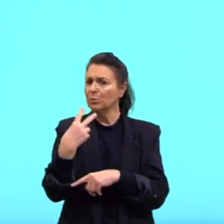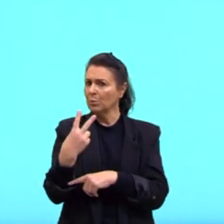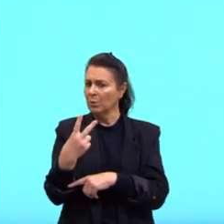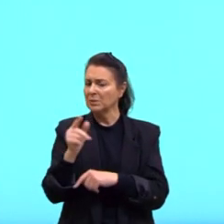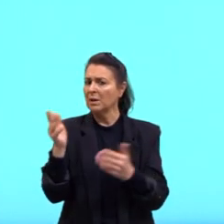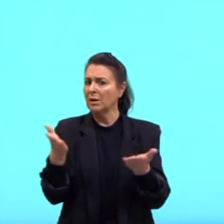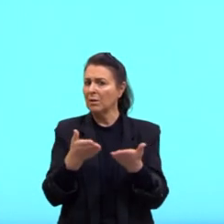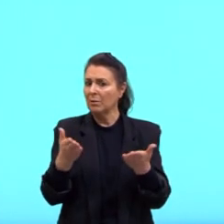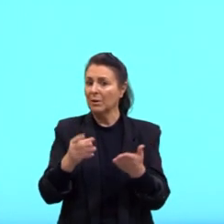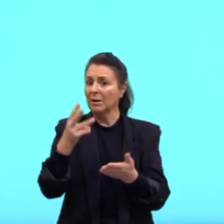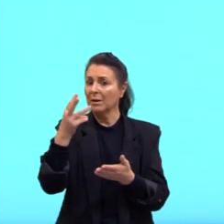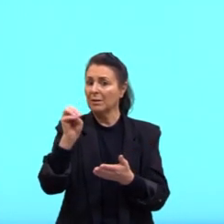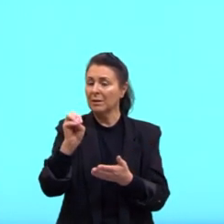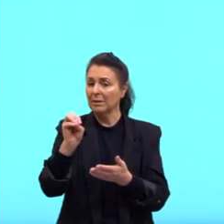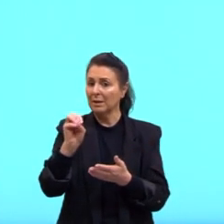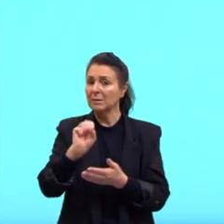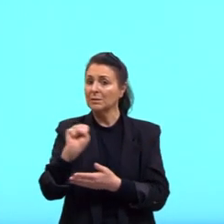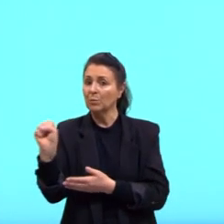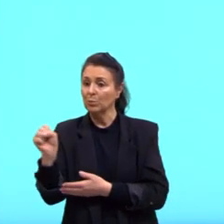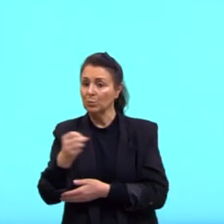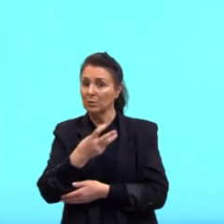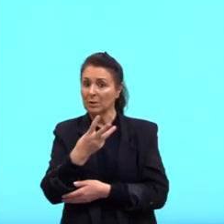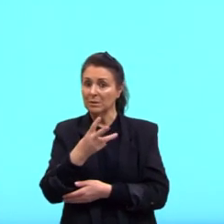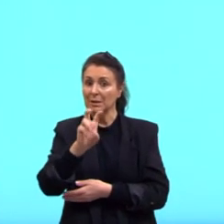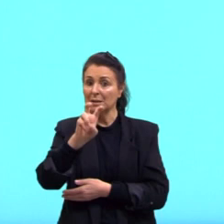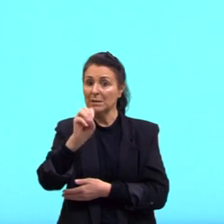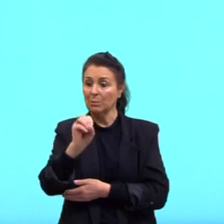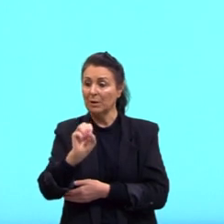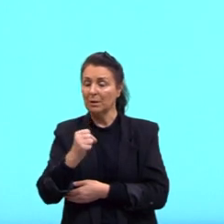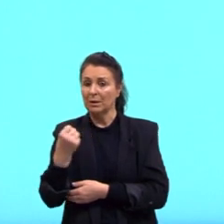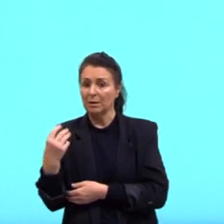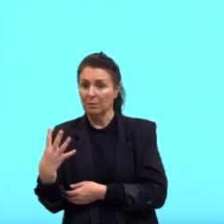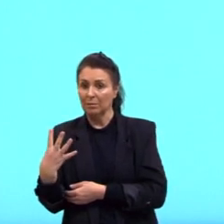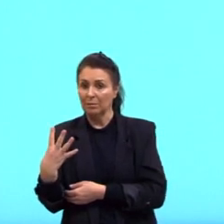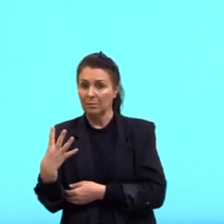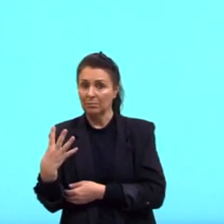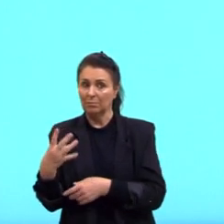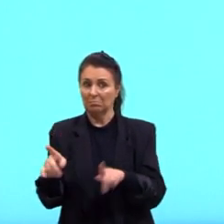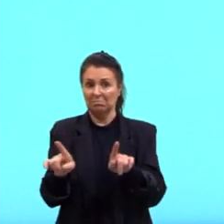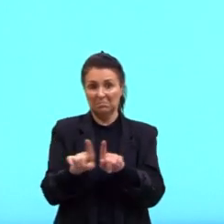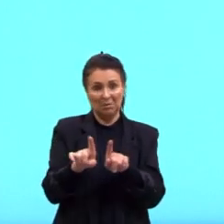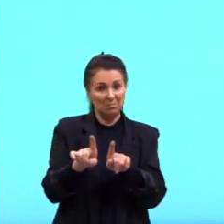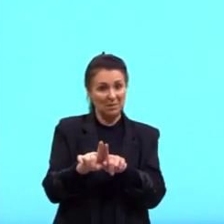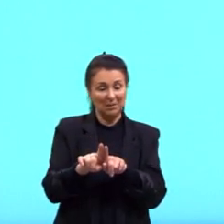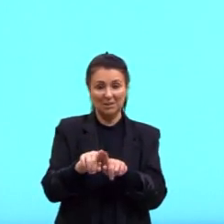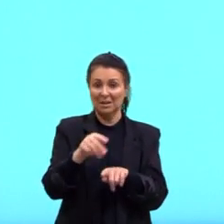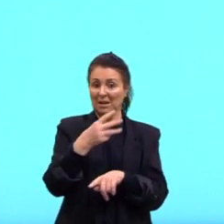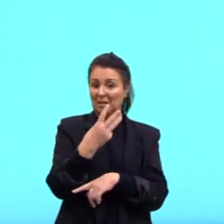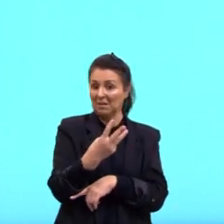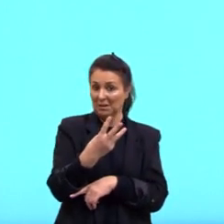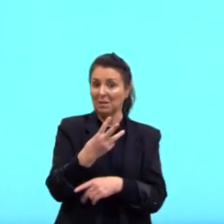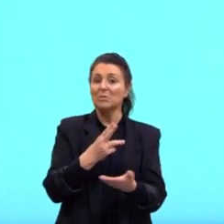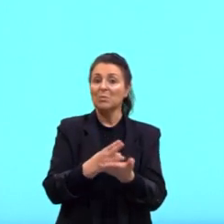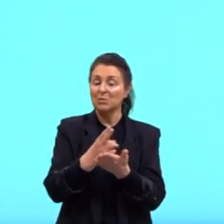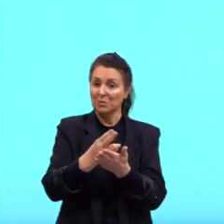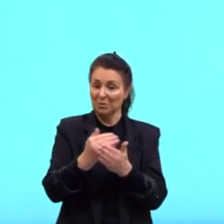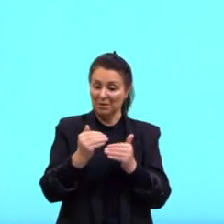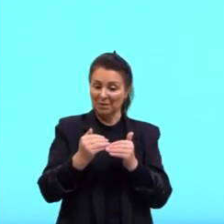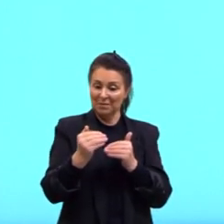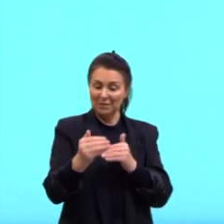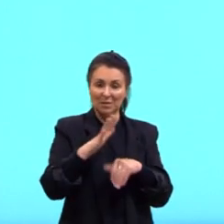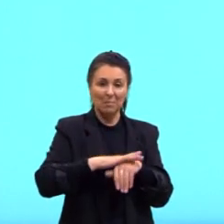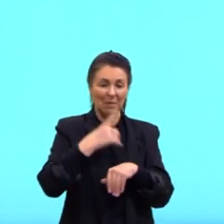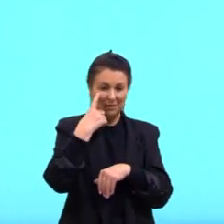dois diz que é 30 segundos na 3:50 na quatro mesma coisa a três por enquanto é